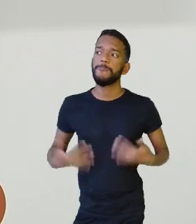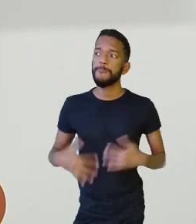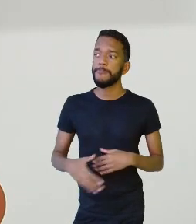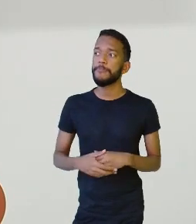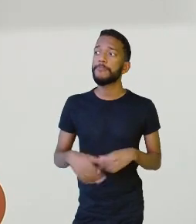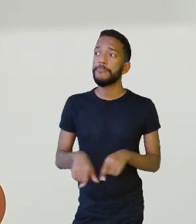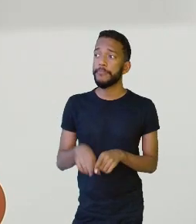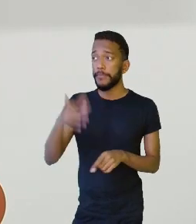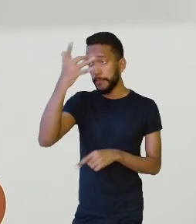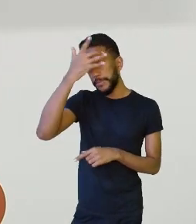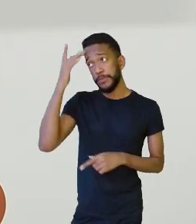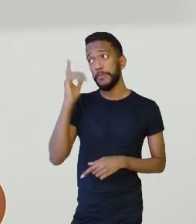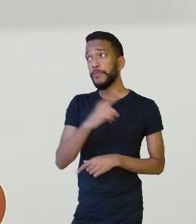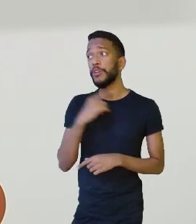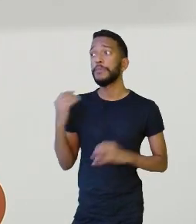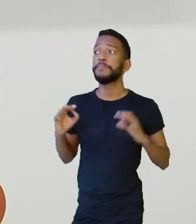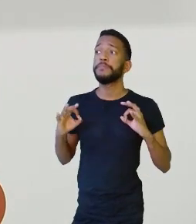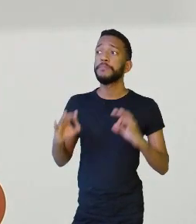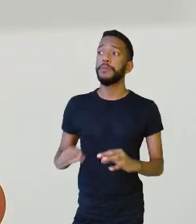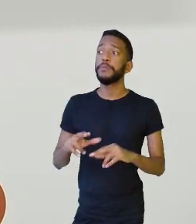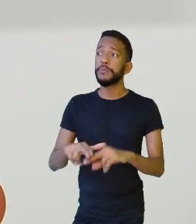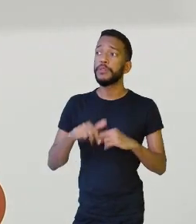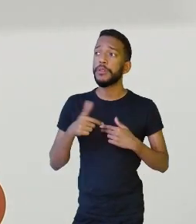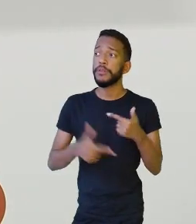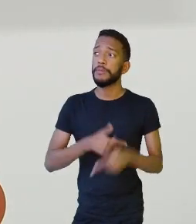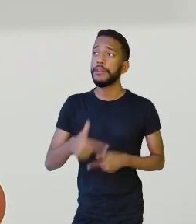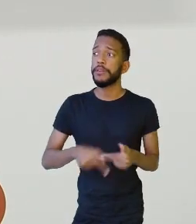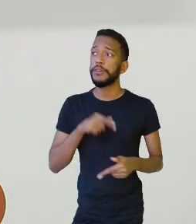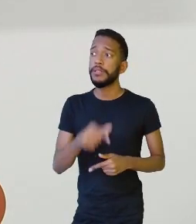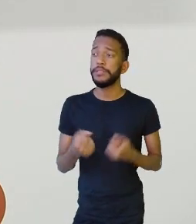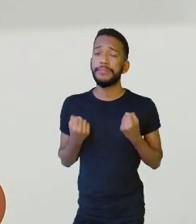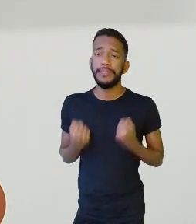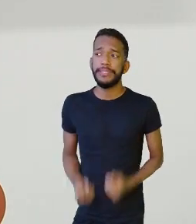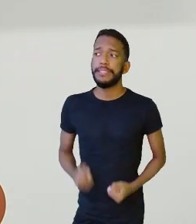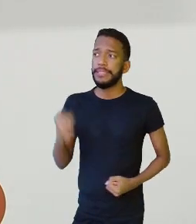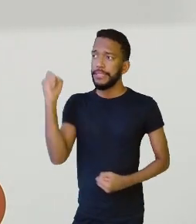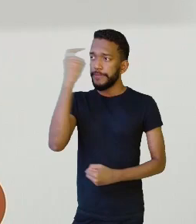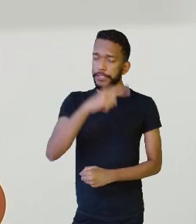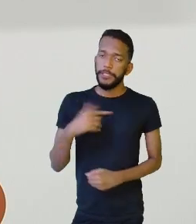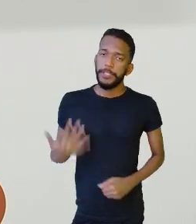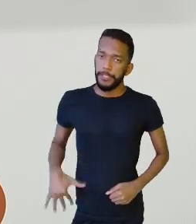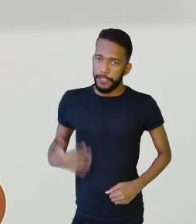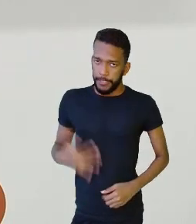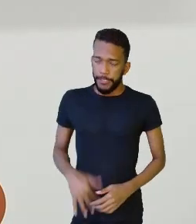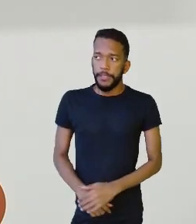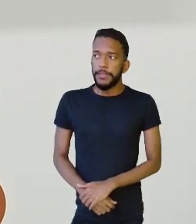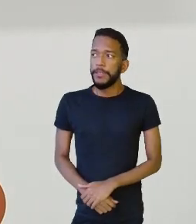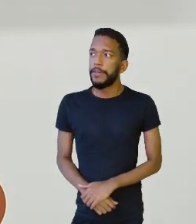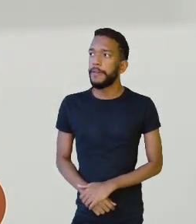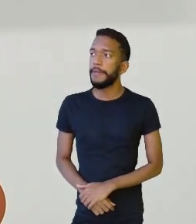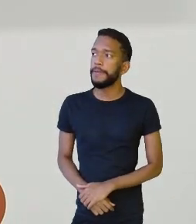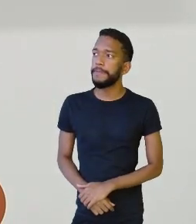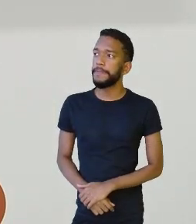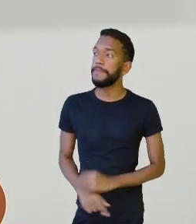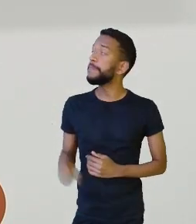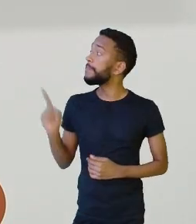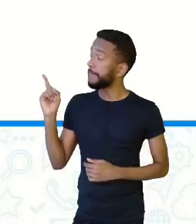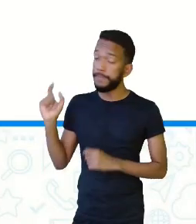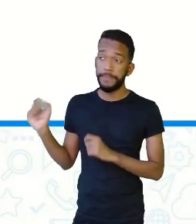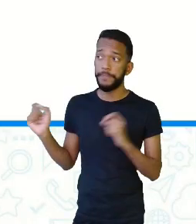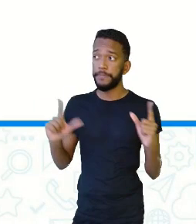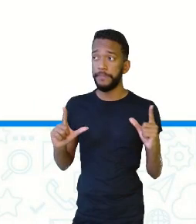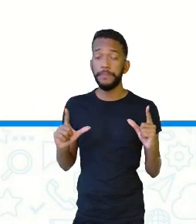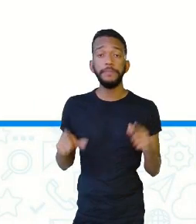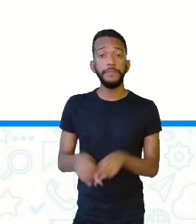morriam mesmo por causa desse tipo de trabalho. Um trabalho muito pesado, muito difícil. Nesse próximo slide, a